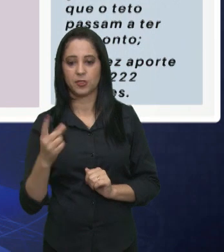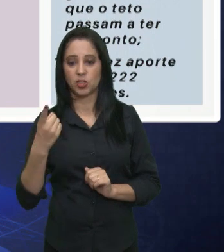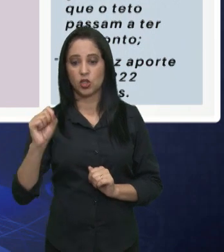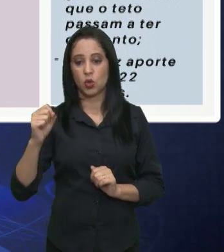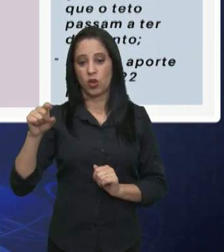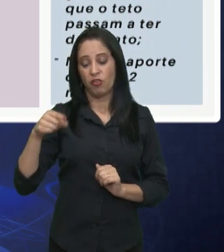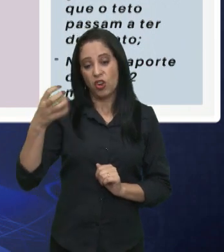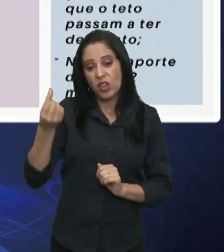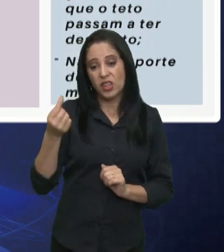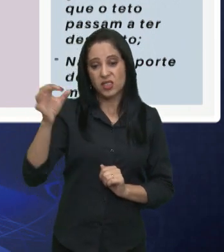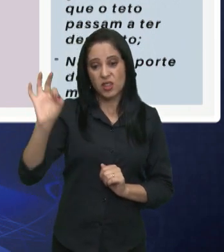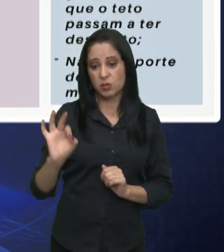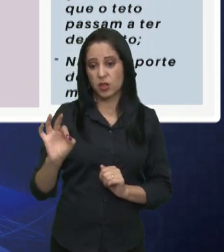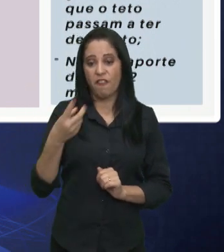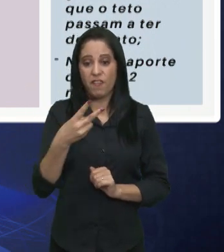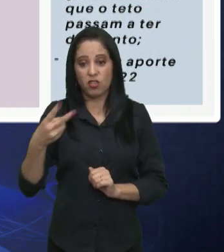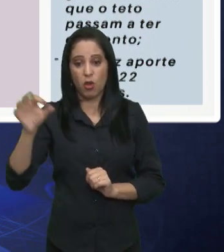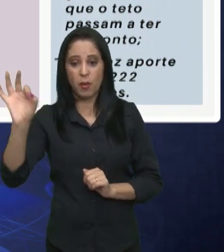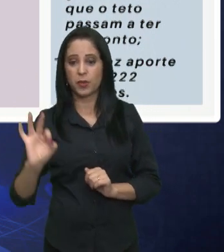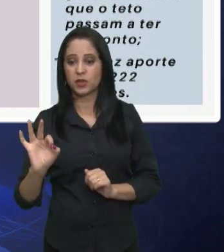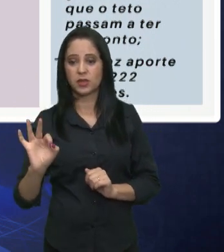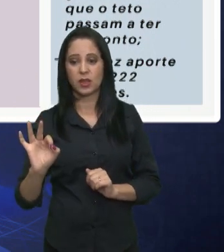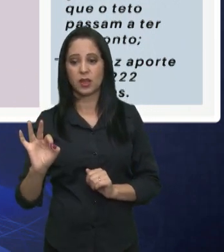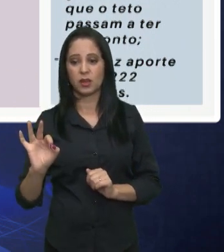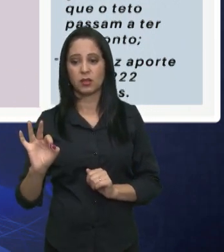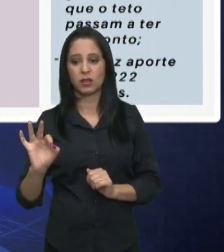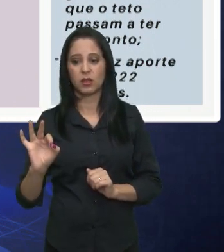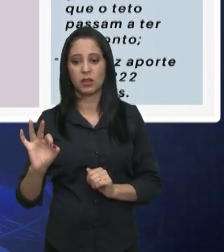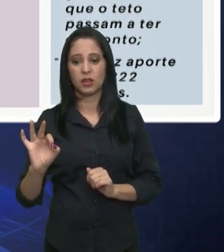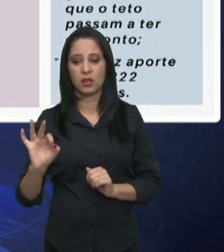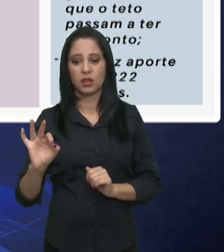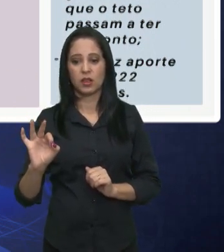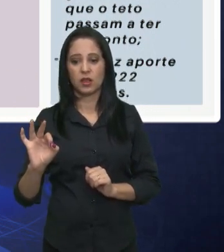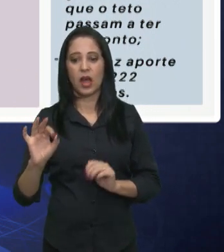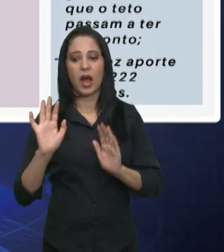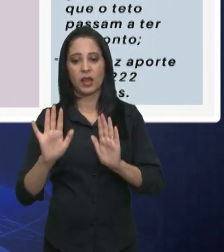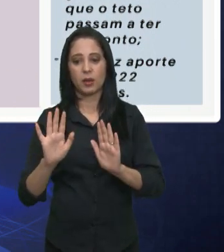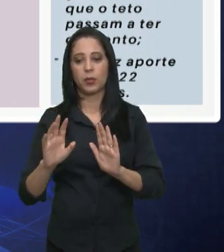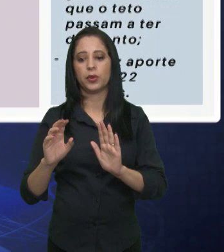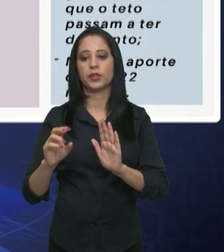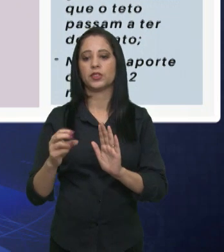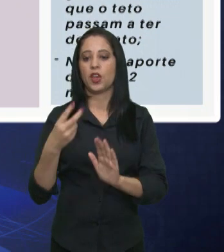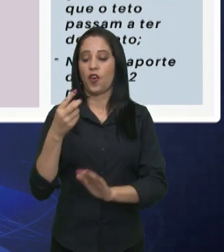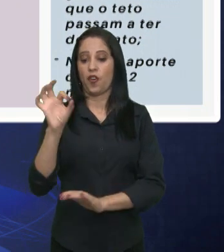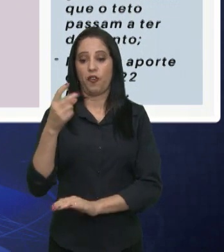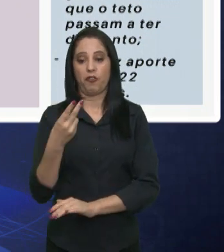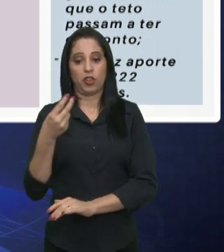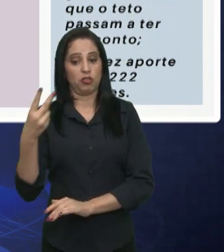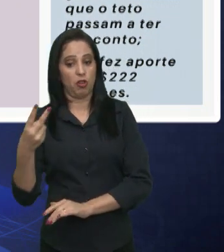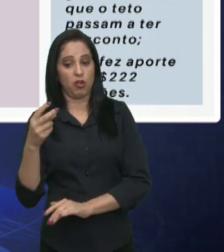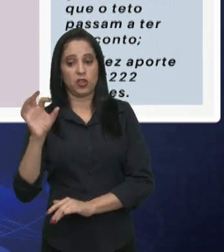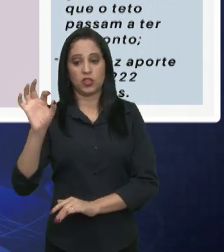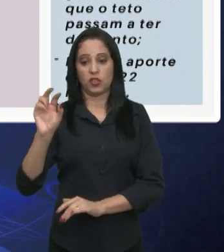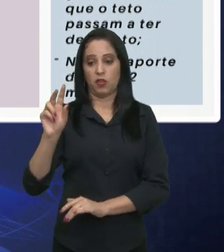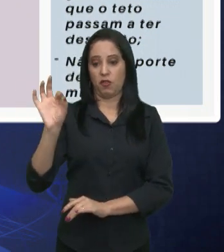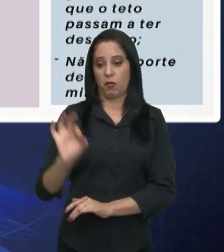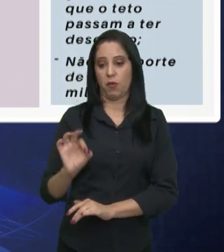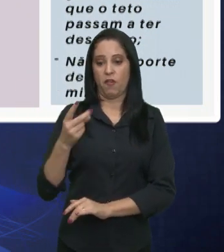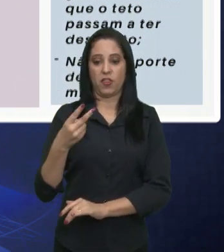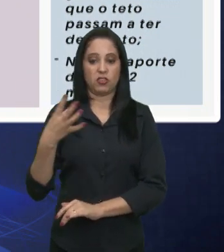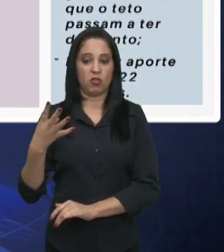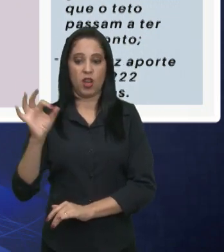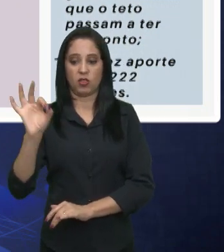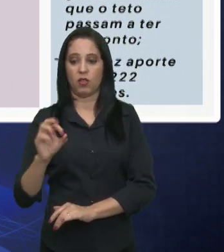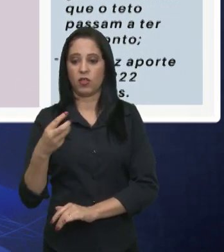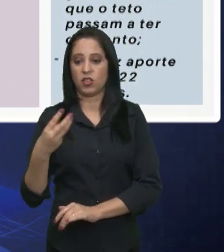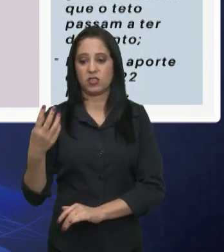18,6%, a 22%, isso deu um rombo, e depois o Carlinhos foi aumentando de 22%, 24%, 26%, e chegou agora o Felício e o